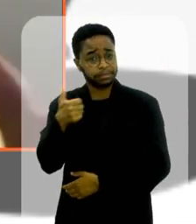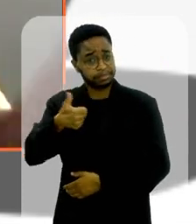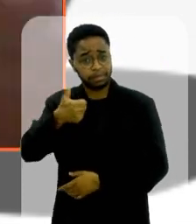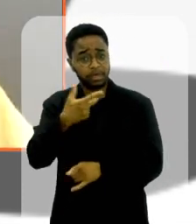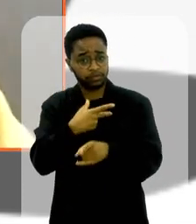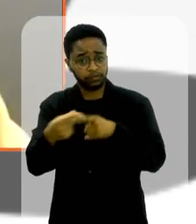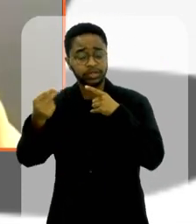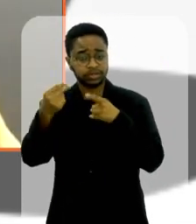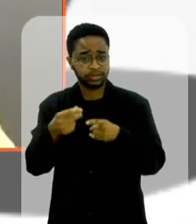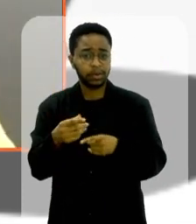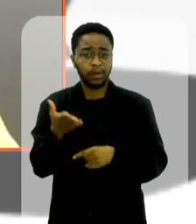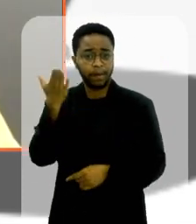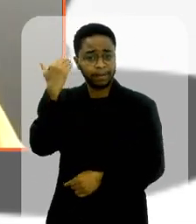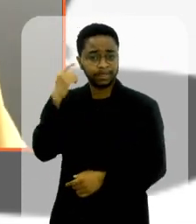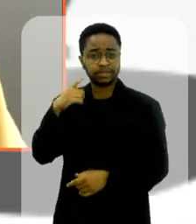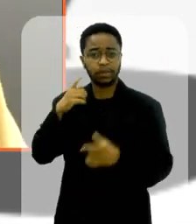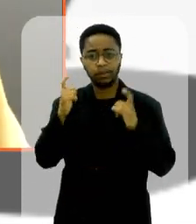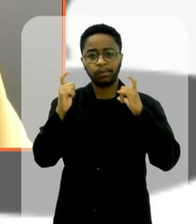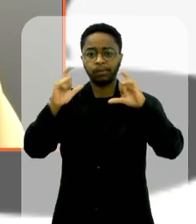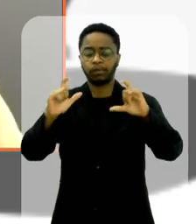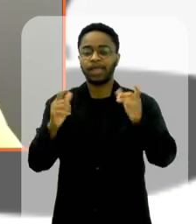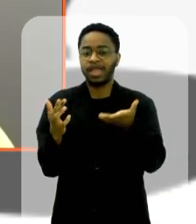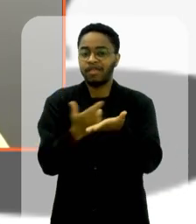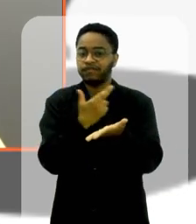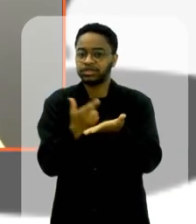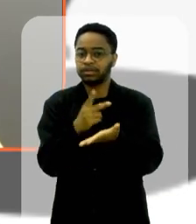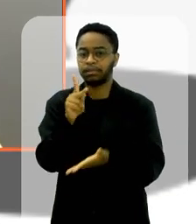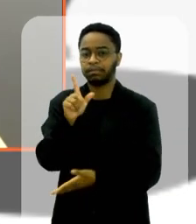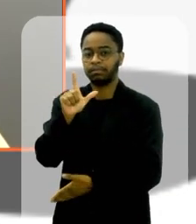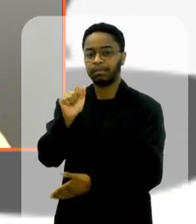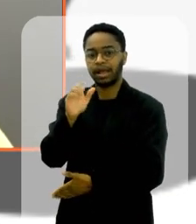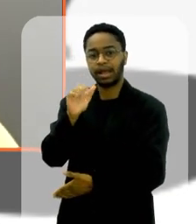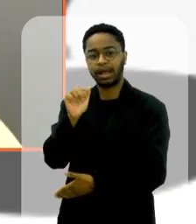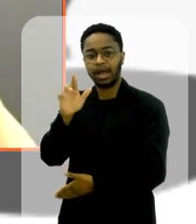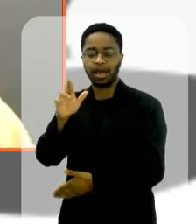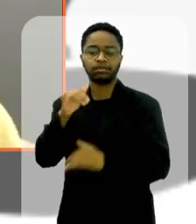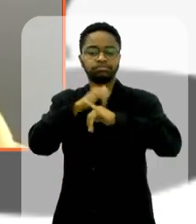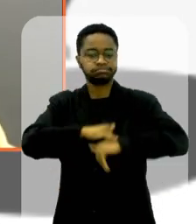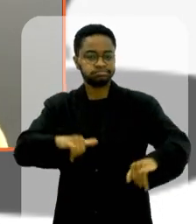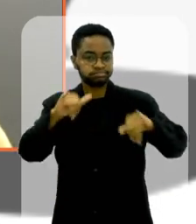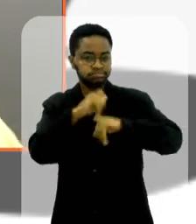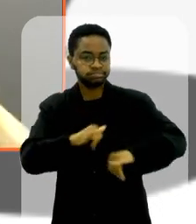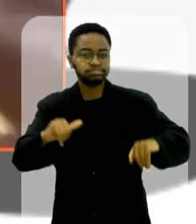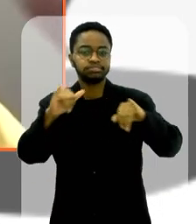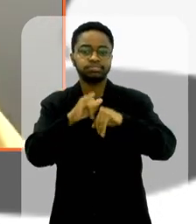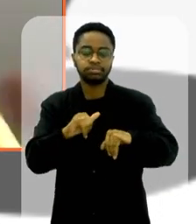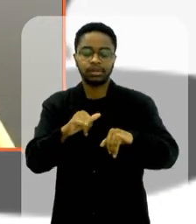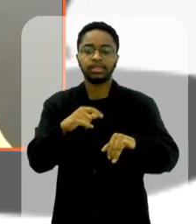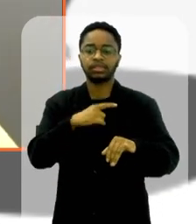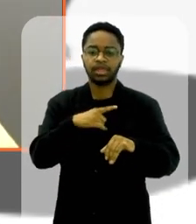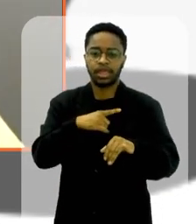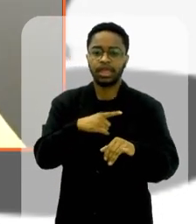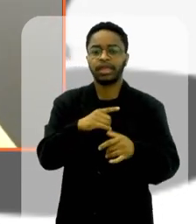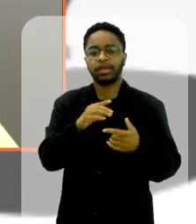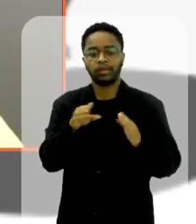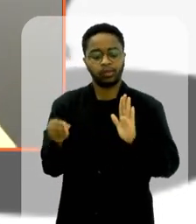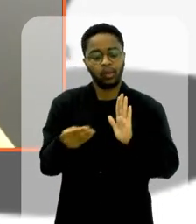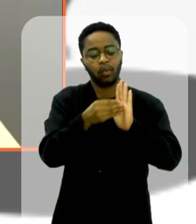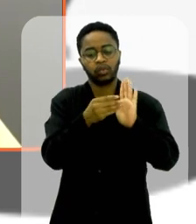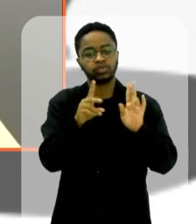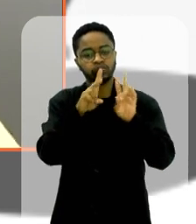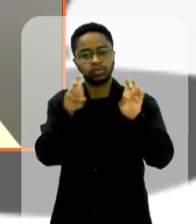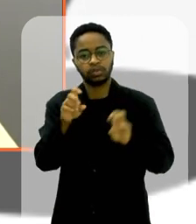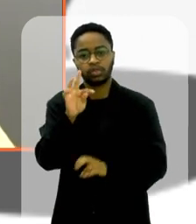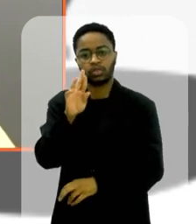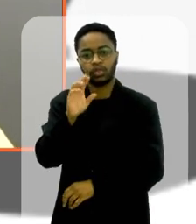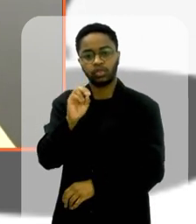primeiro lugar, foi destaque. Na época tinha a revista Placar, né? Foi divulgada uma notícia na revista Placar